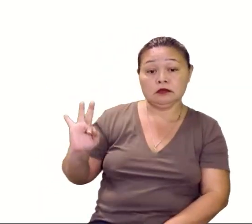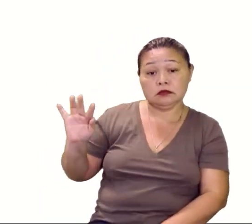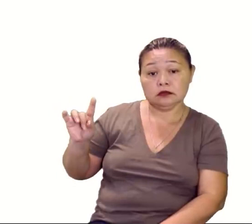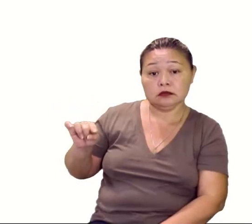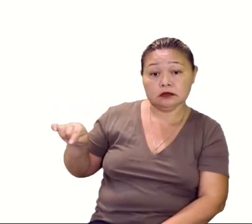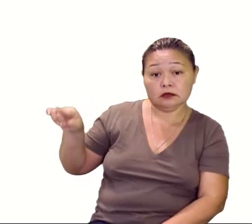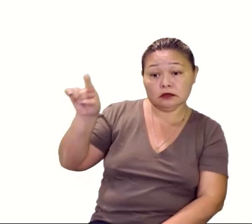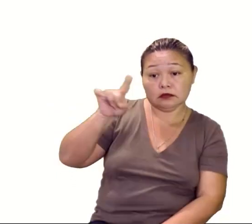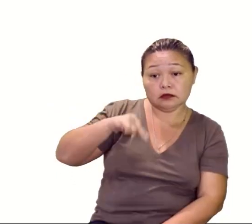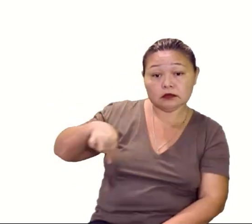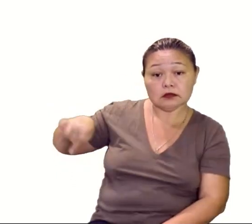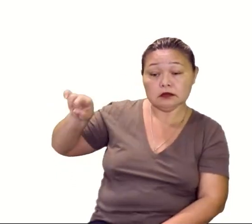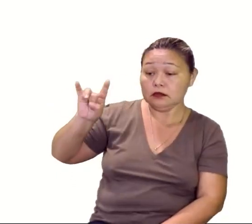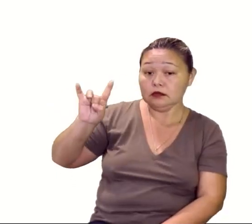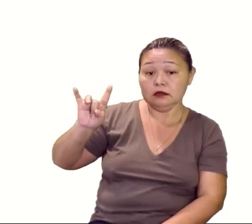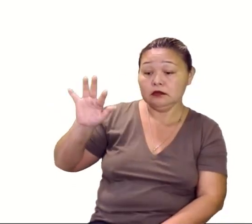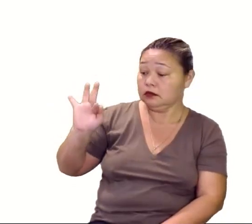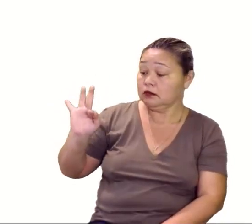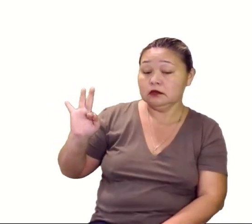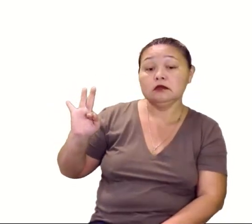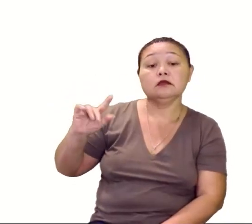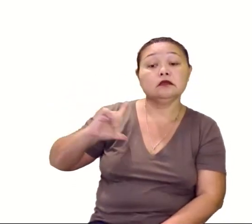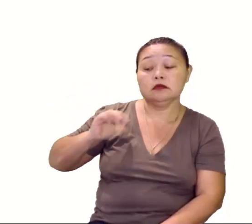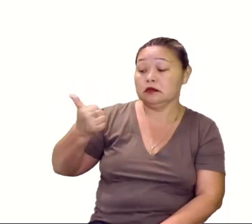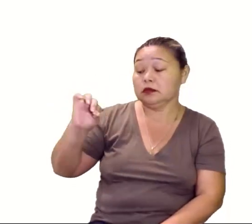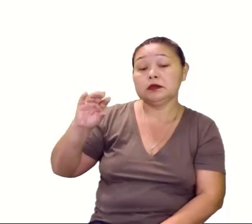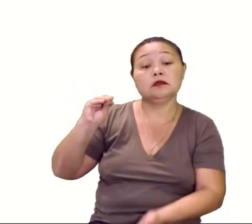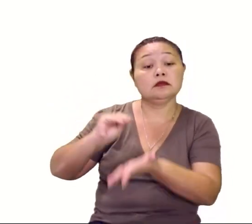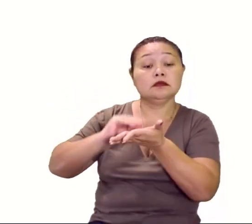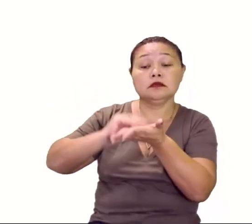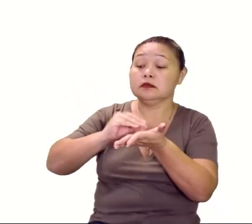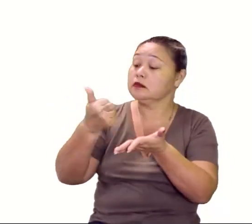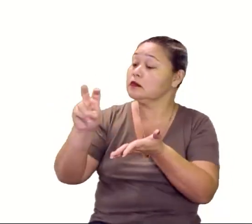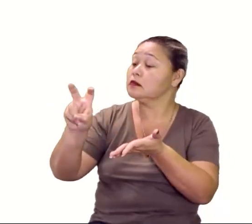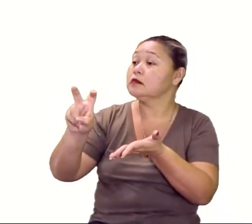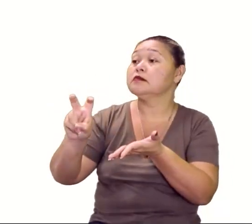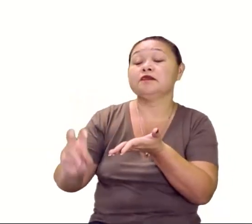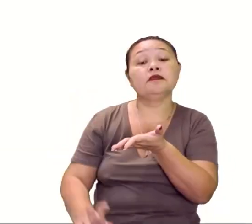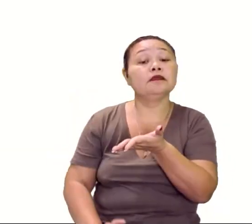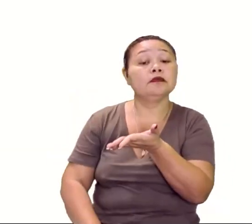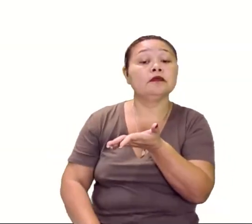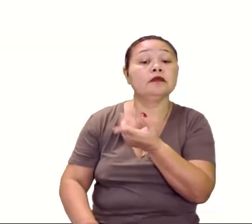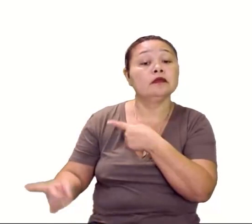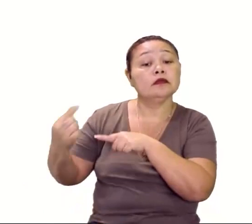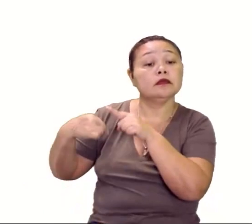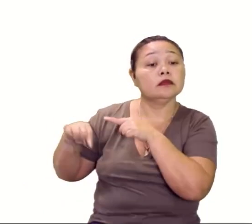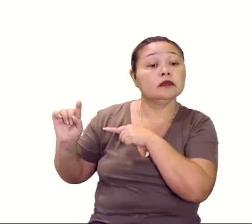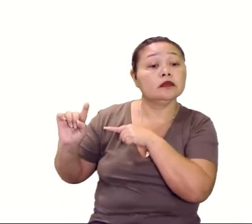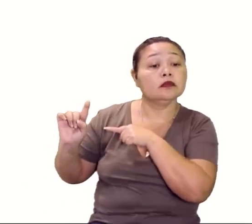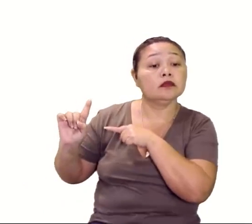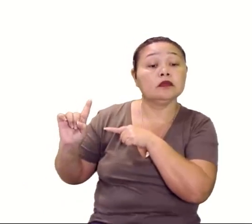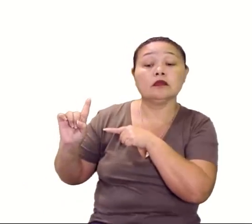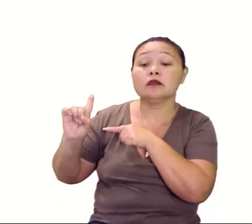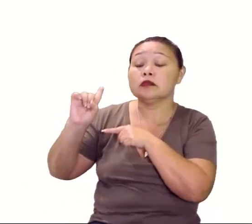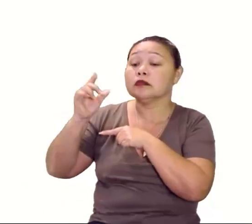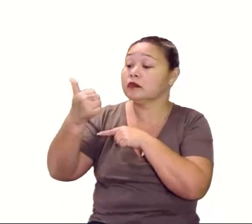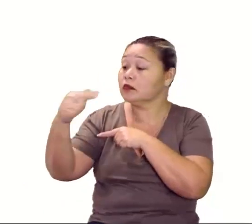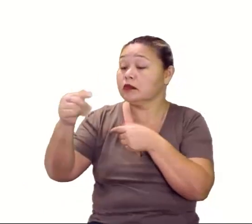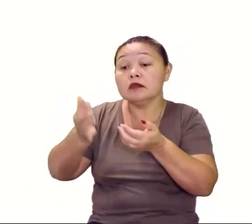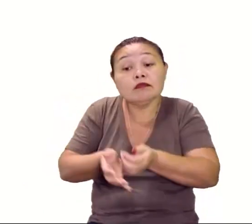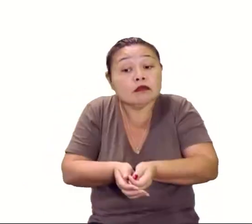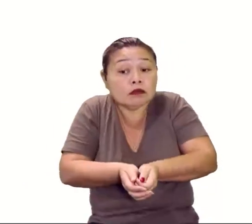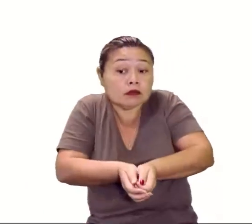ó. 25. A gente já tem 10. Então falta 15. Isso, então 15. Voltamos aqui de novo. 17